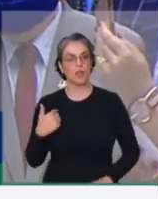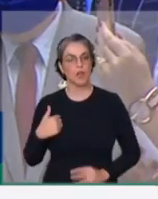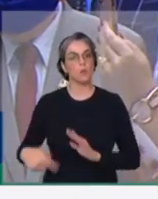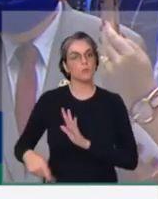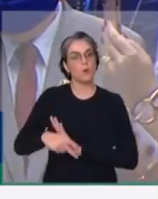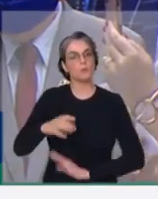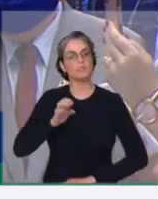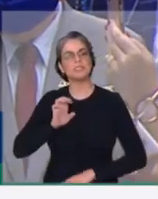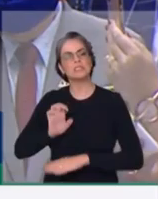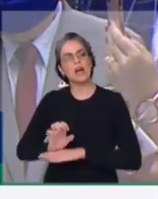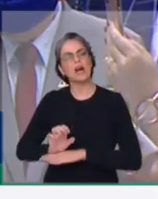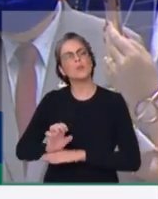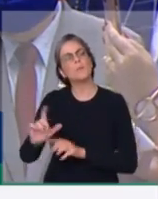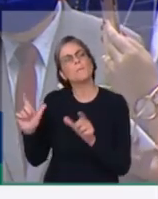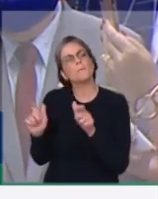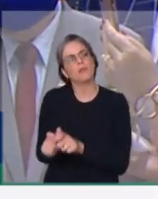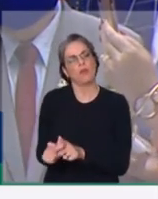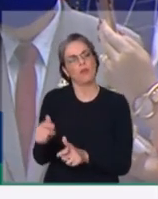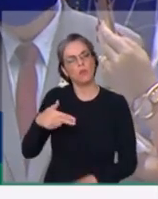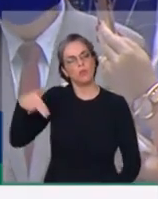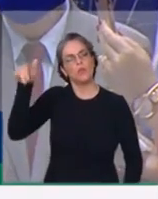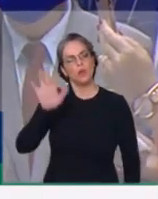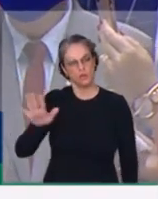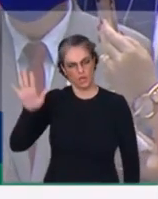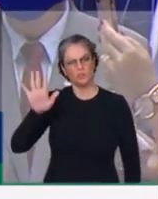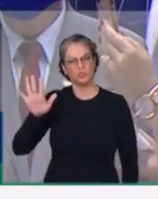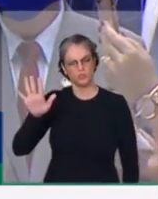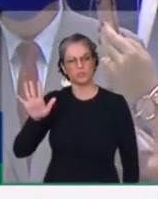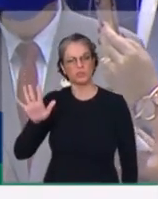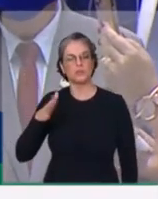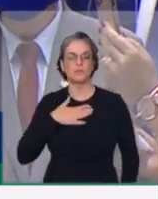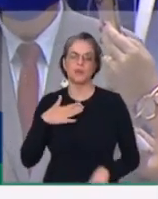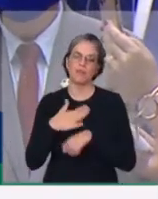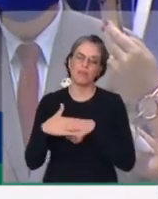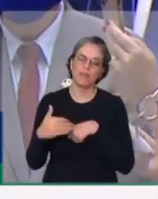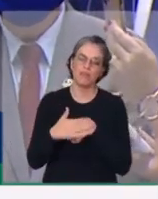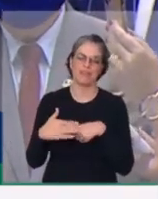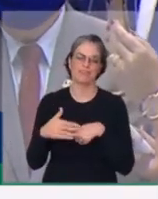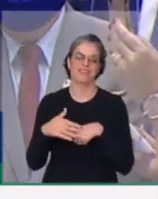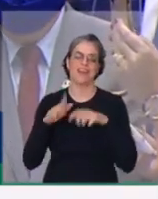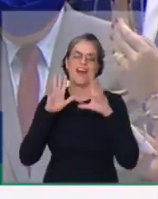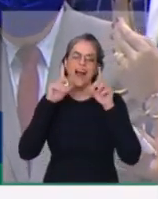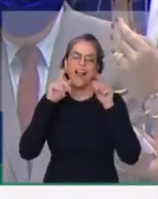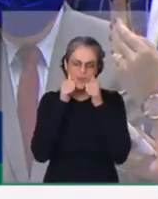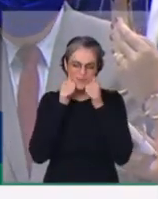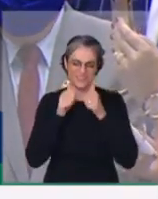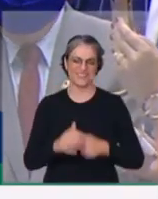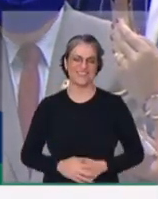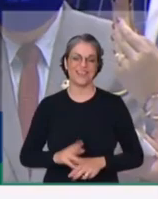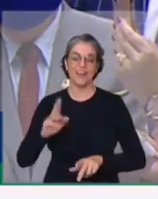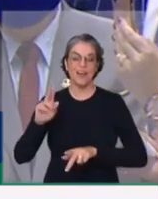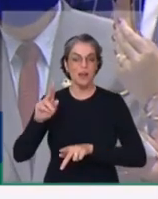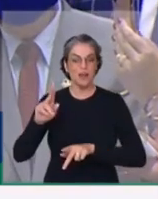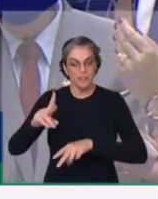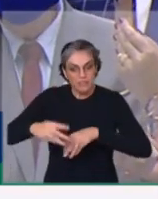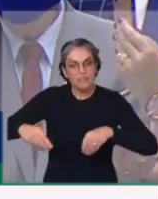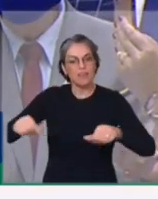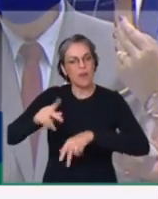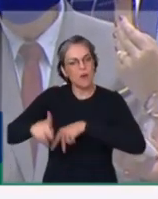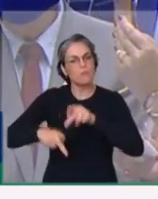estado pequeno, do Nordeste, a minha querida Alagoas, terra de gente